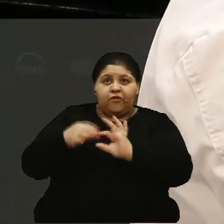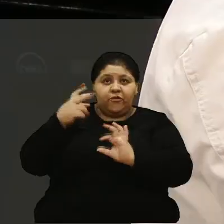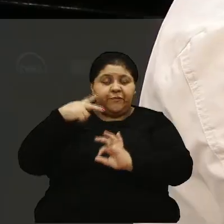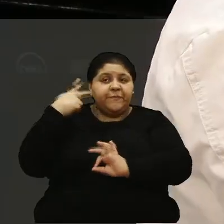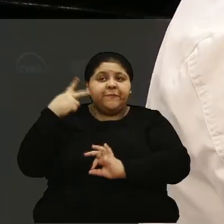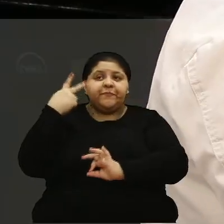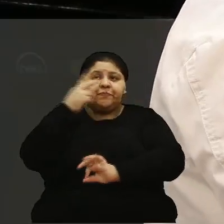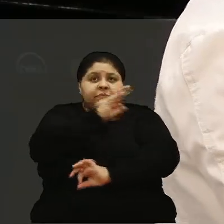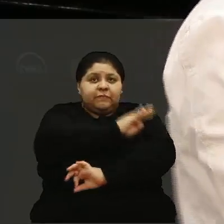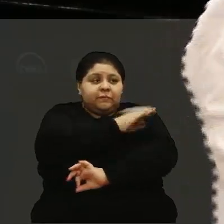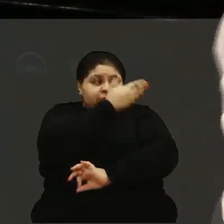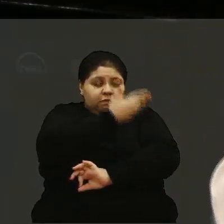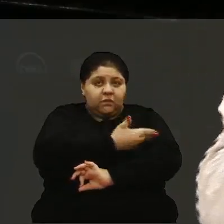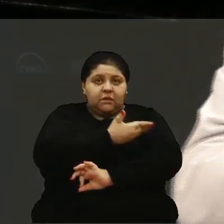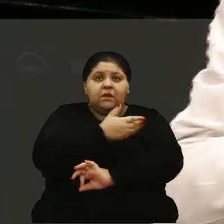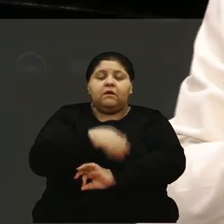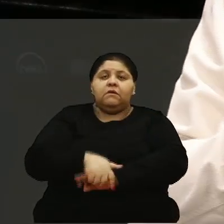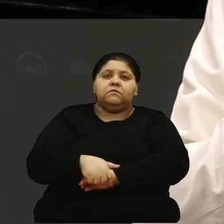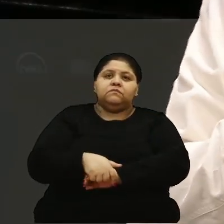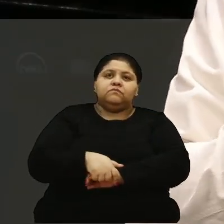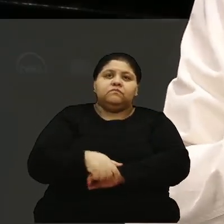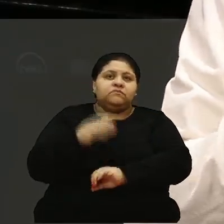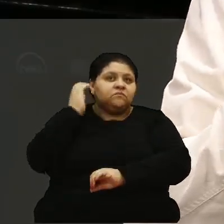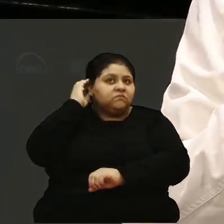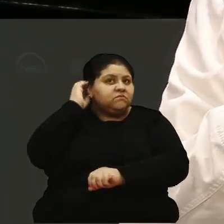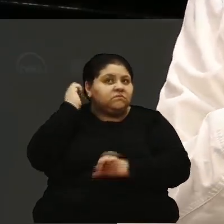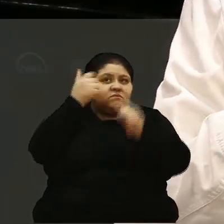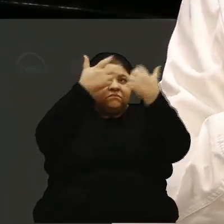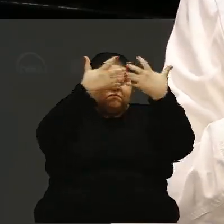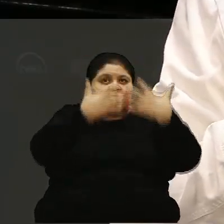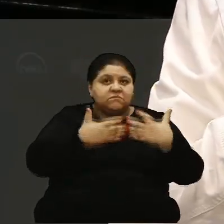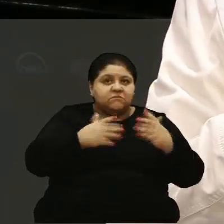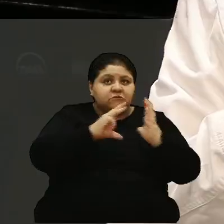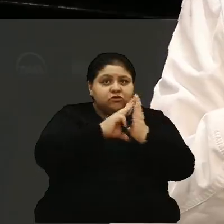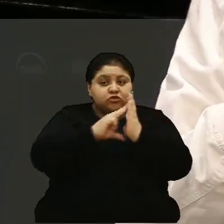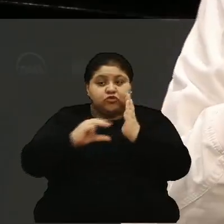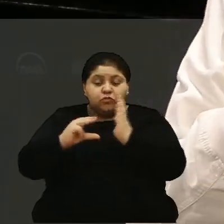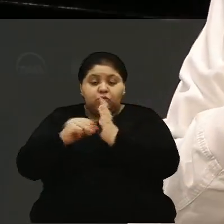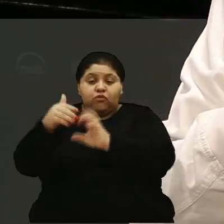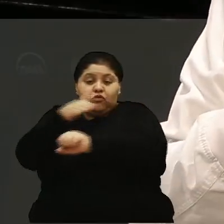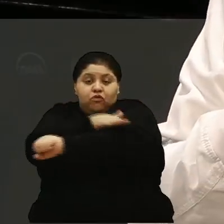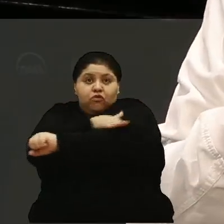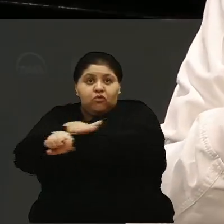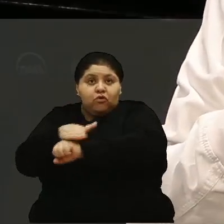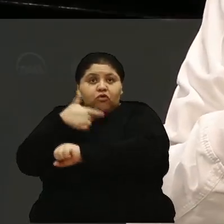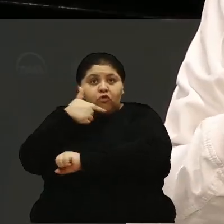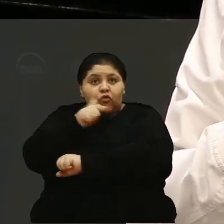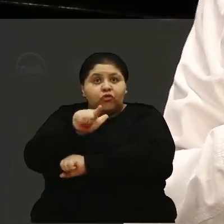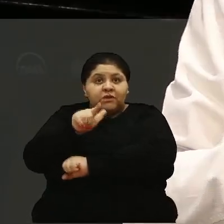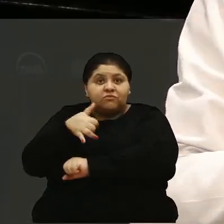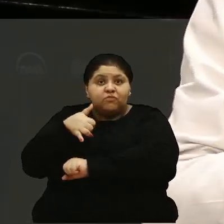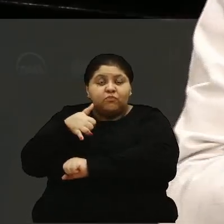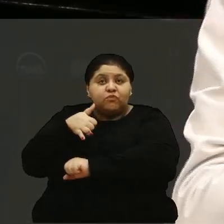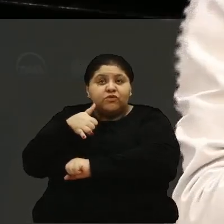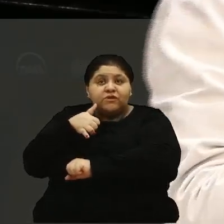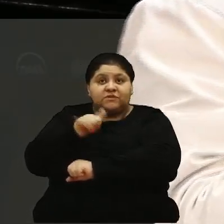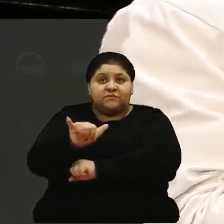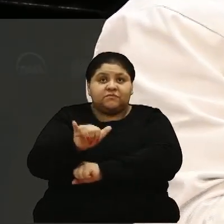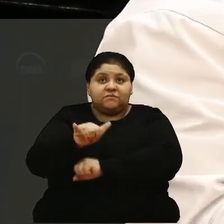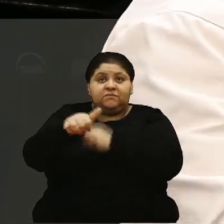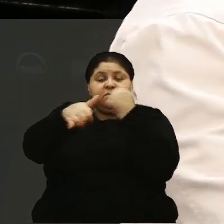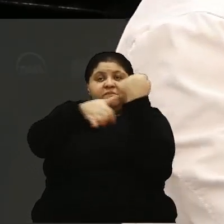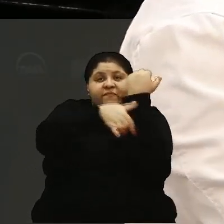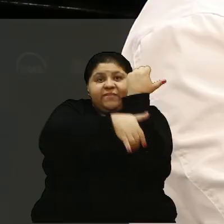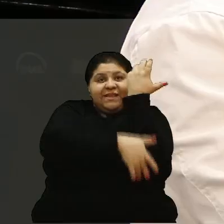Ramon. Ela discrimina qual é o modelo de calçada para que nós consigamos evitar que essas raízes